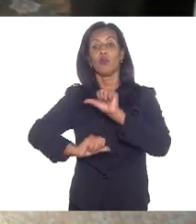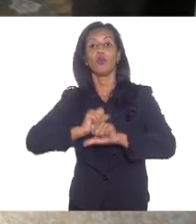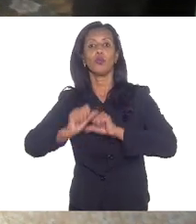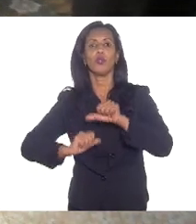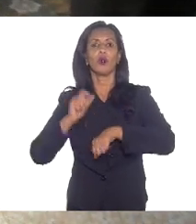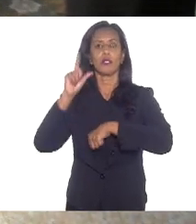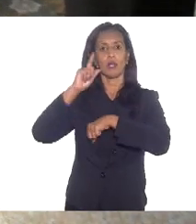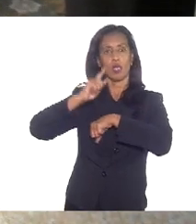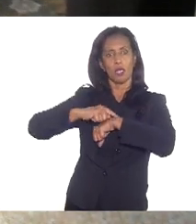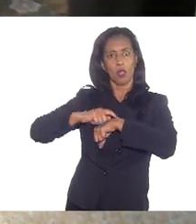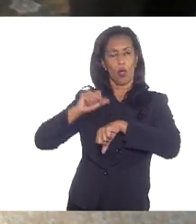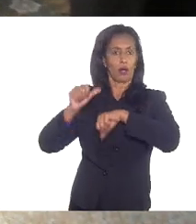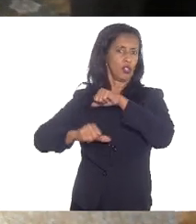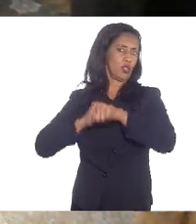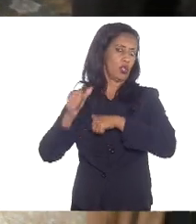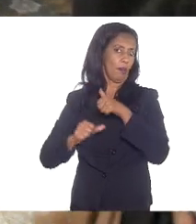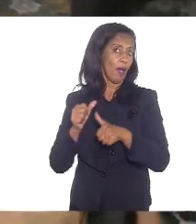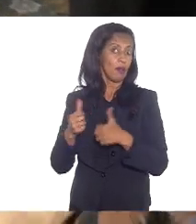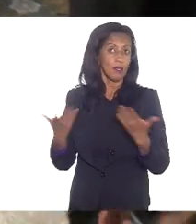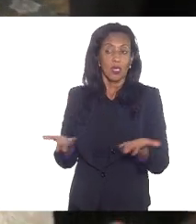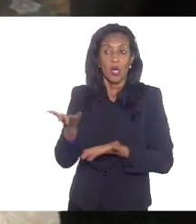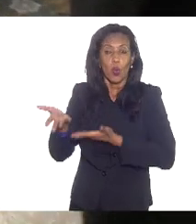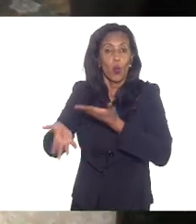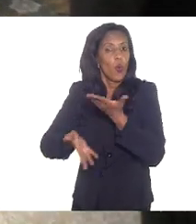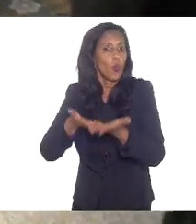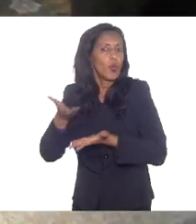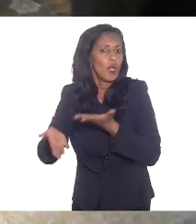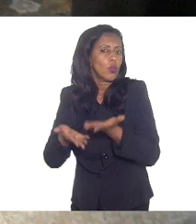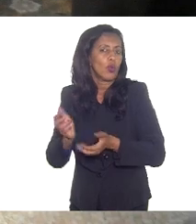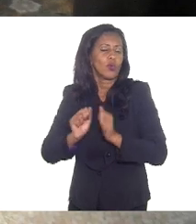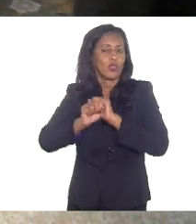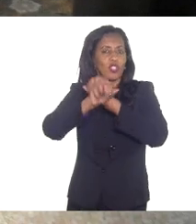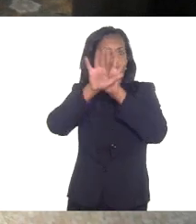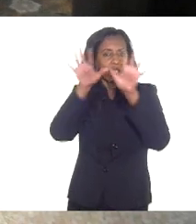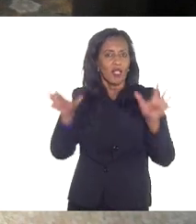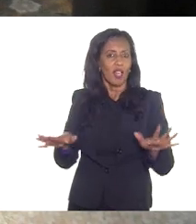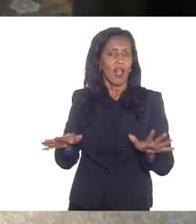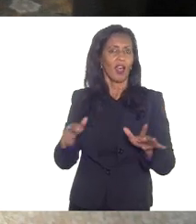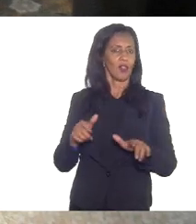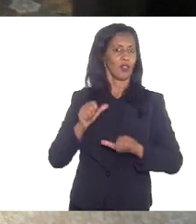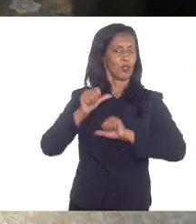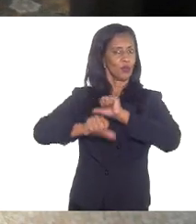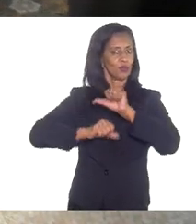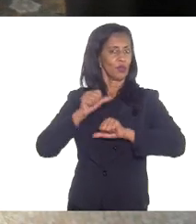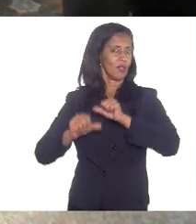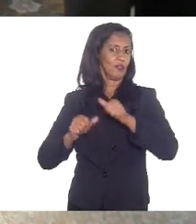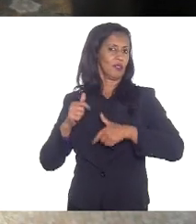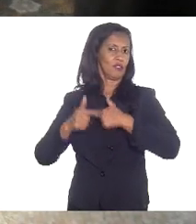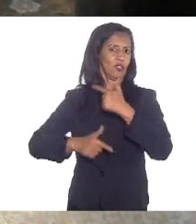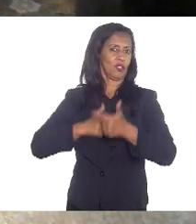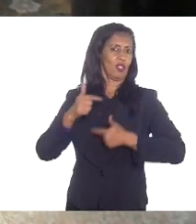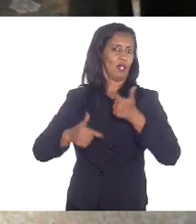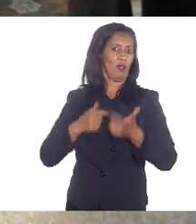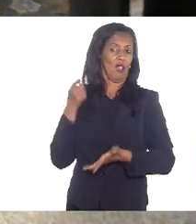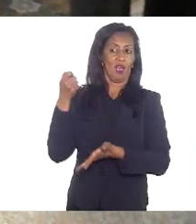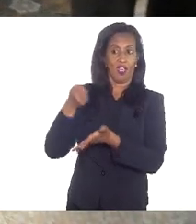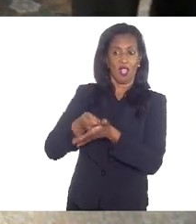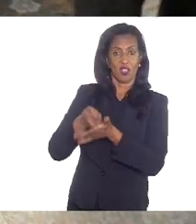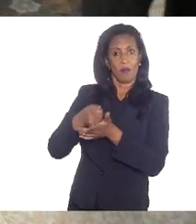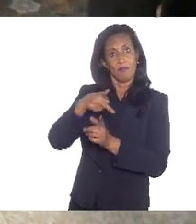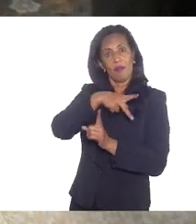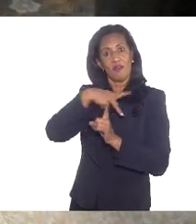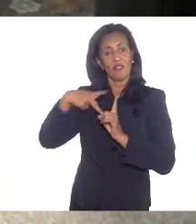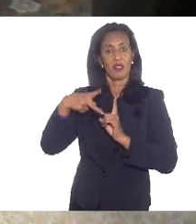que seria cuidadoso deixar claro que mudança de regime de trabalho não significa mudança de regime